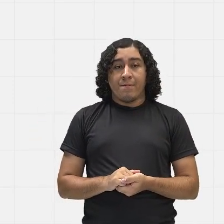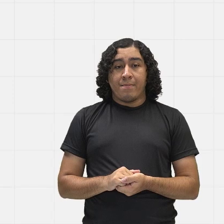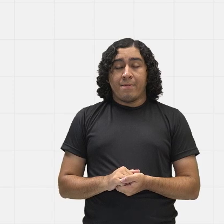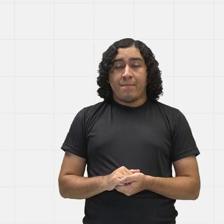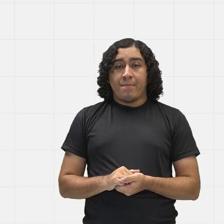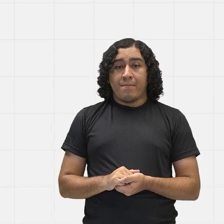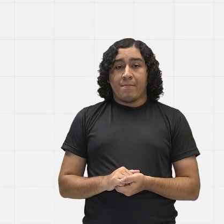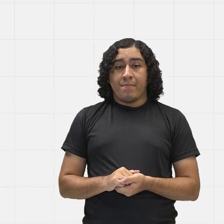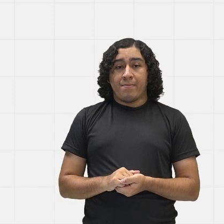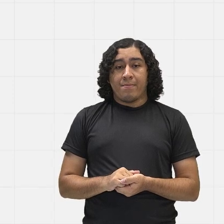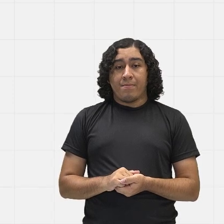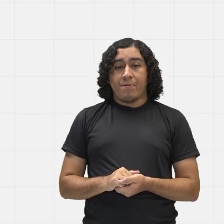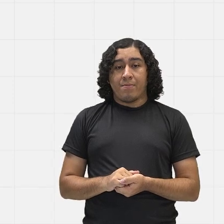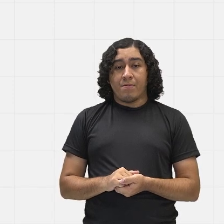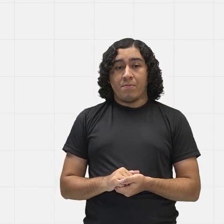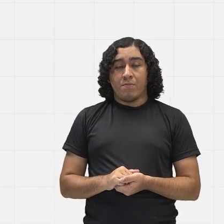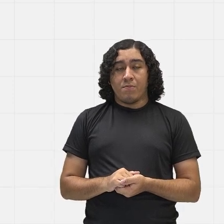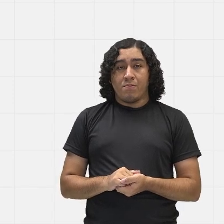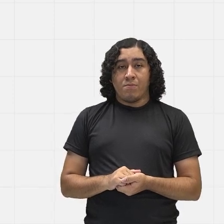relação